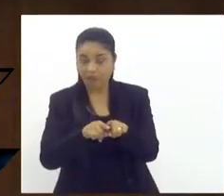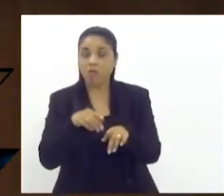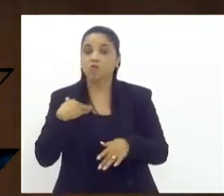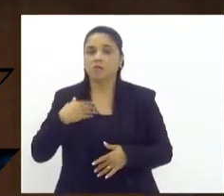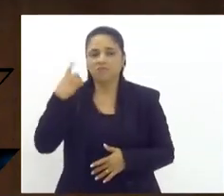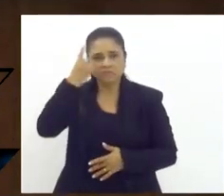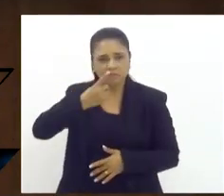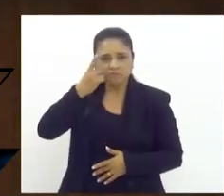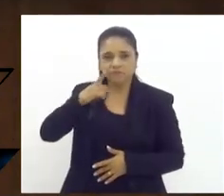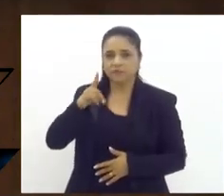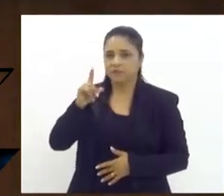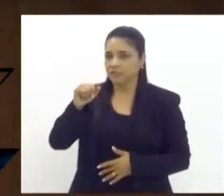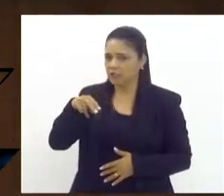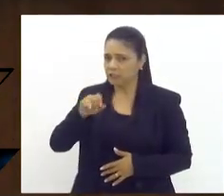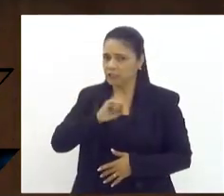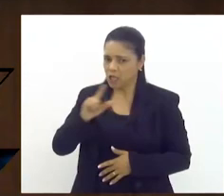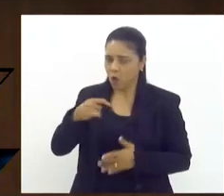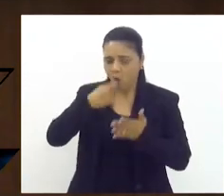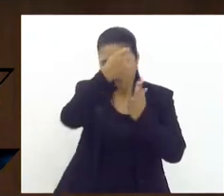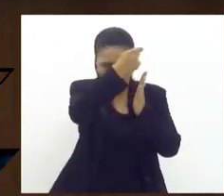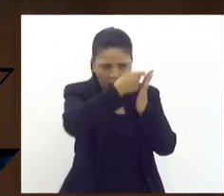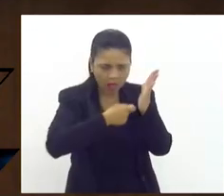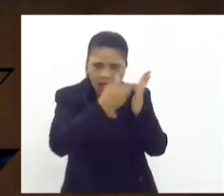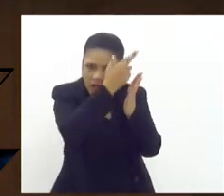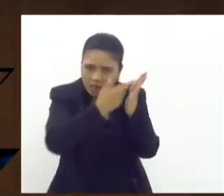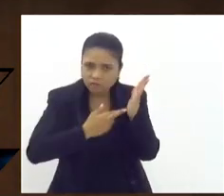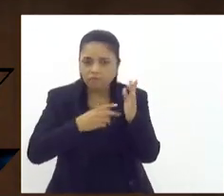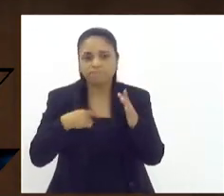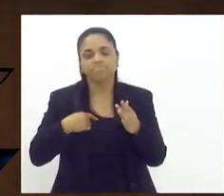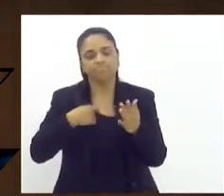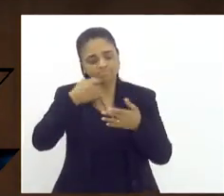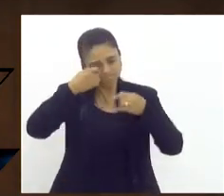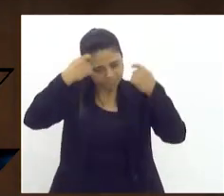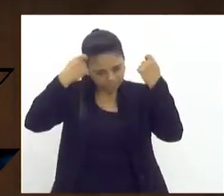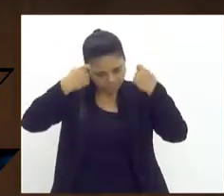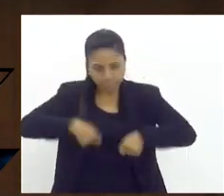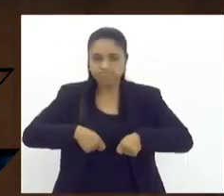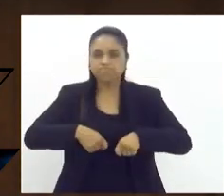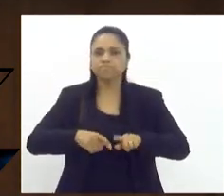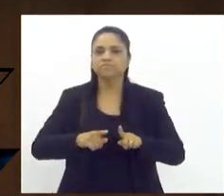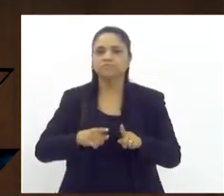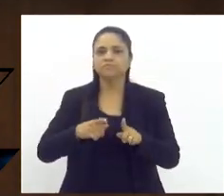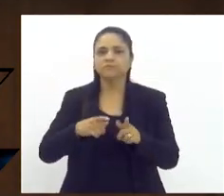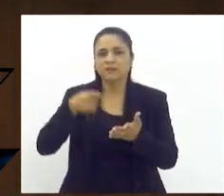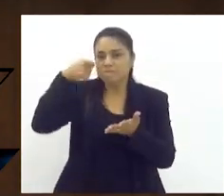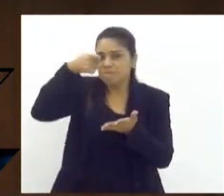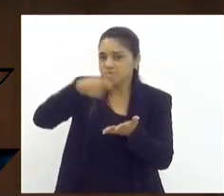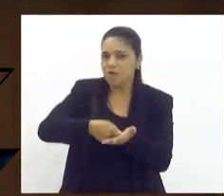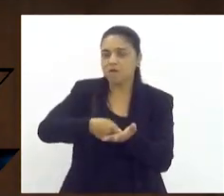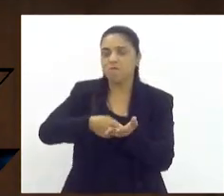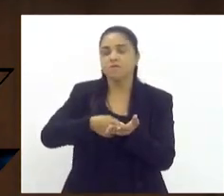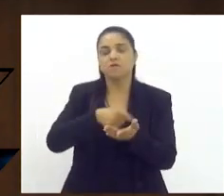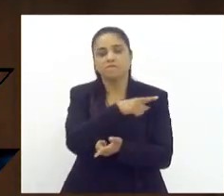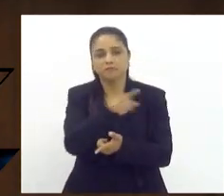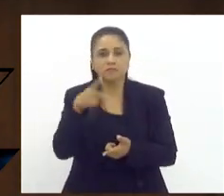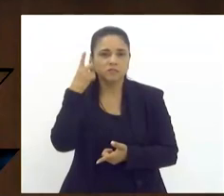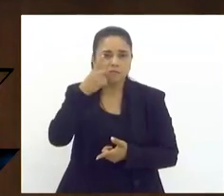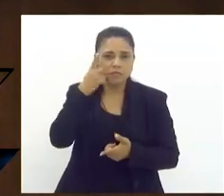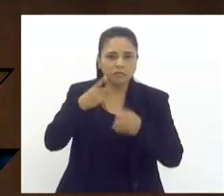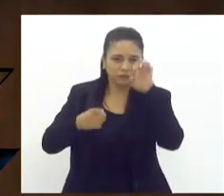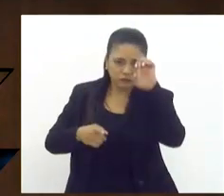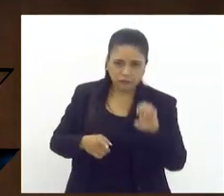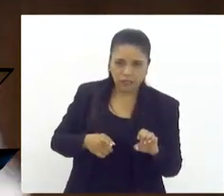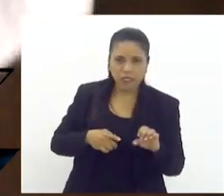libralon será muito duro em seu relatório e fica aqui o sinal para toda a população que estão aqui os deputados da bancada de esquerda